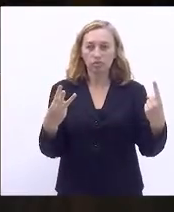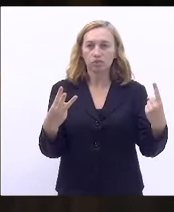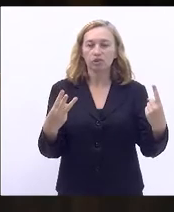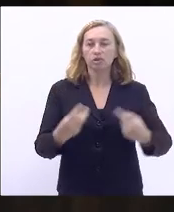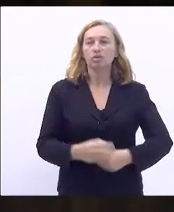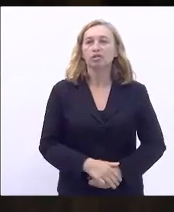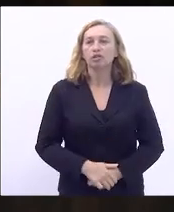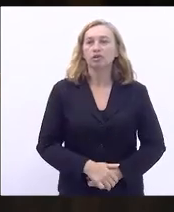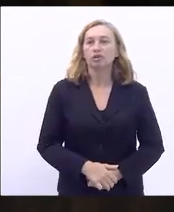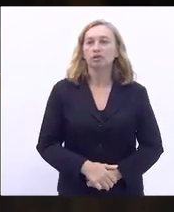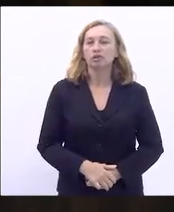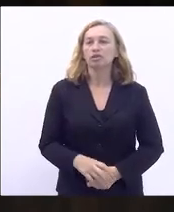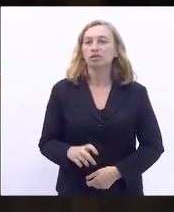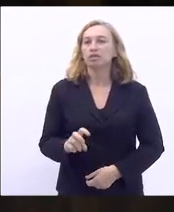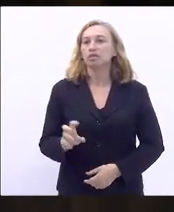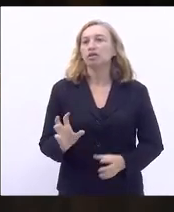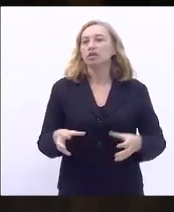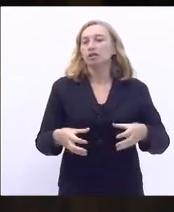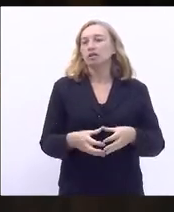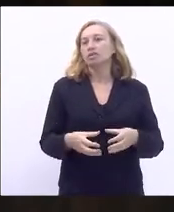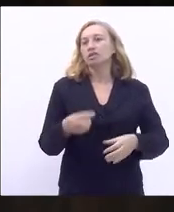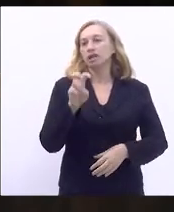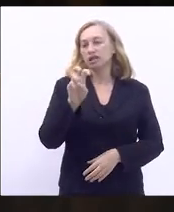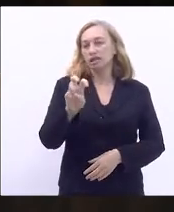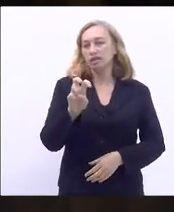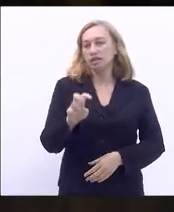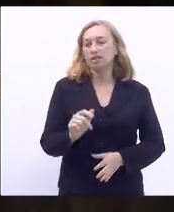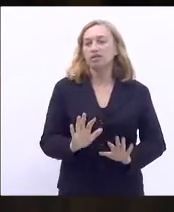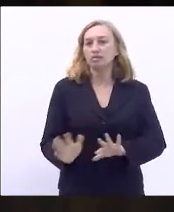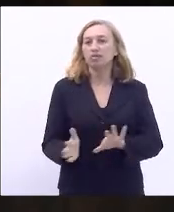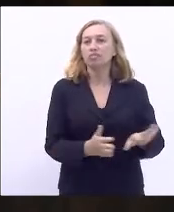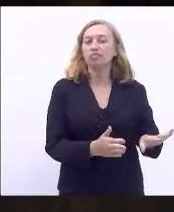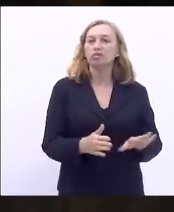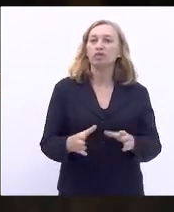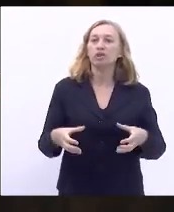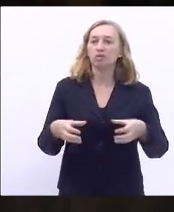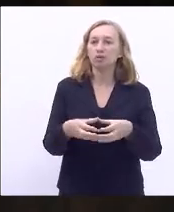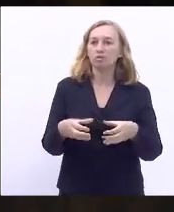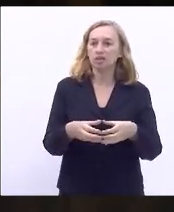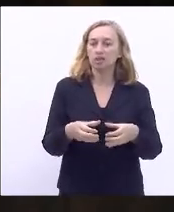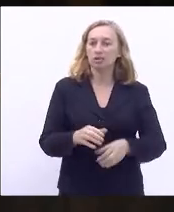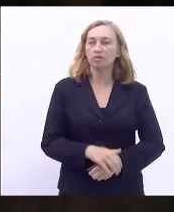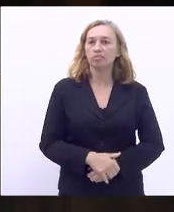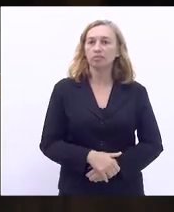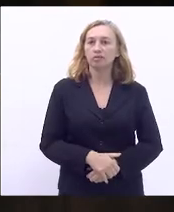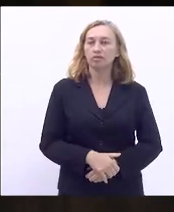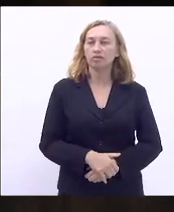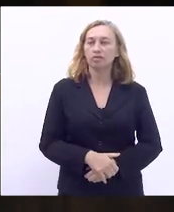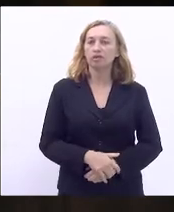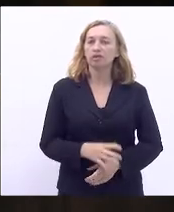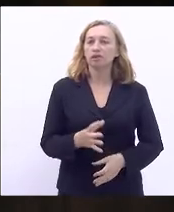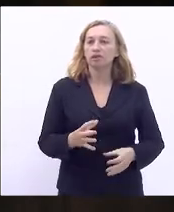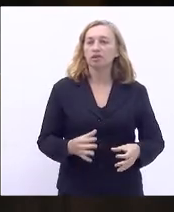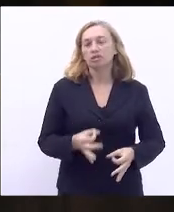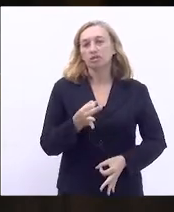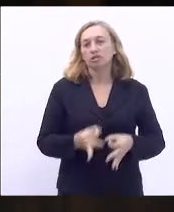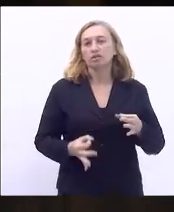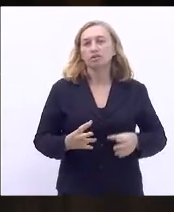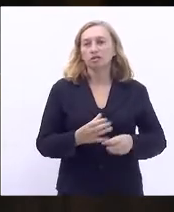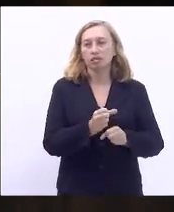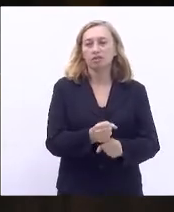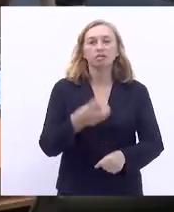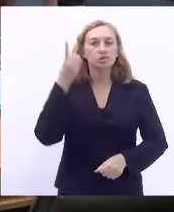porque essa comissão tem 5 membros. Pela comissão de tributação, deputado Luiz